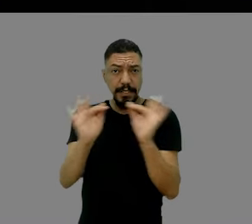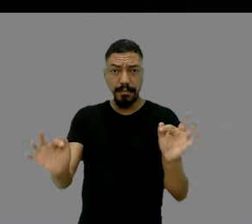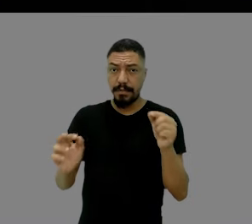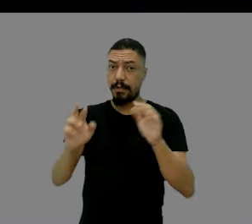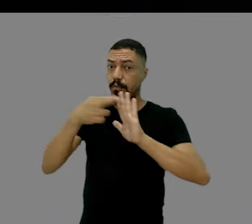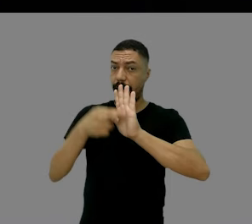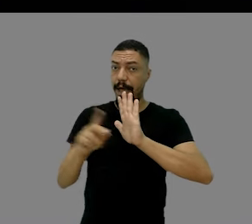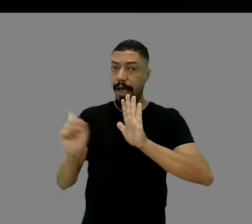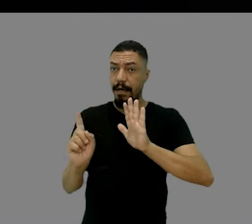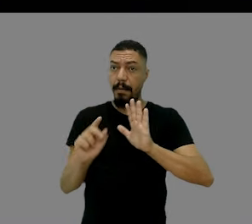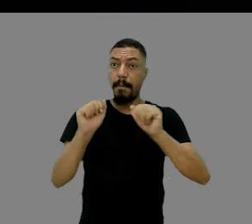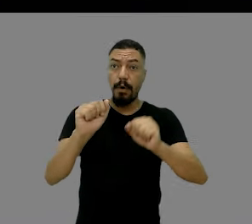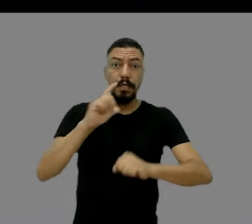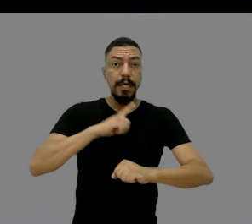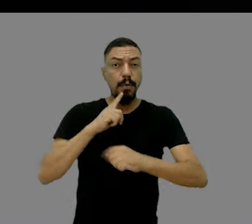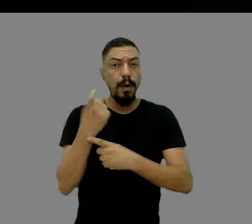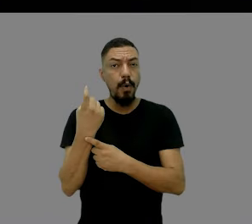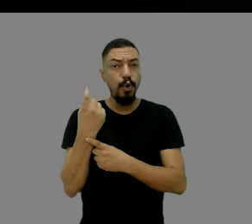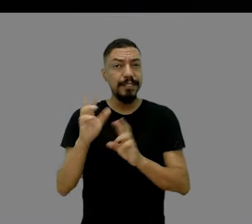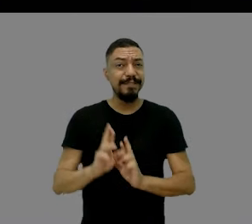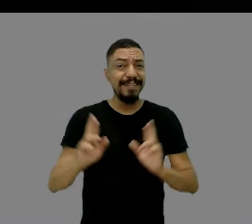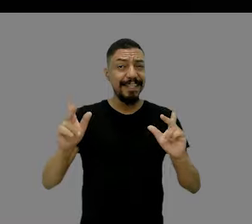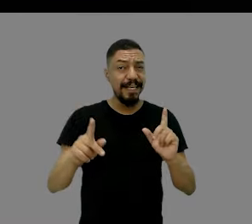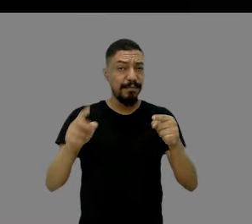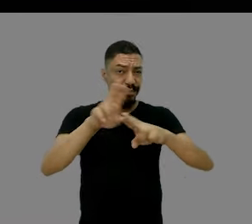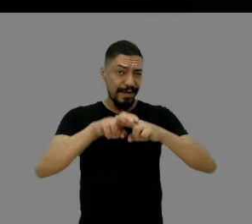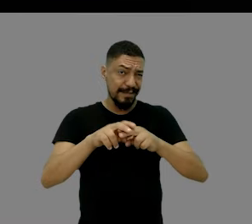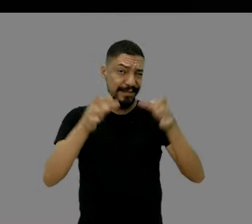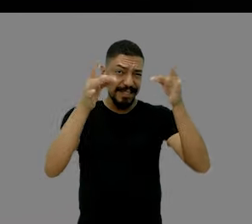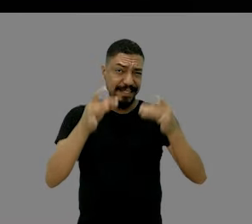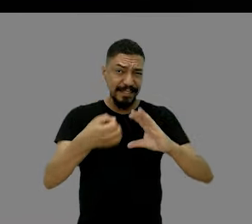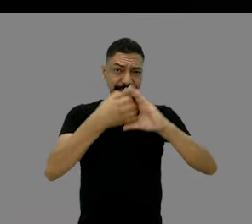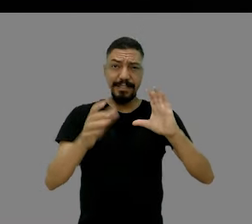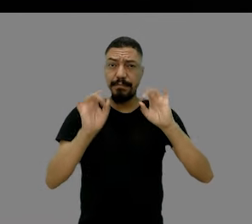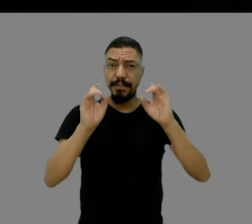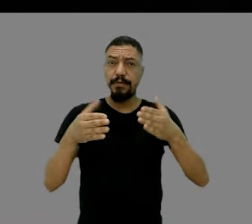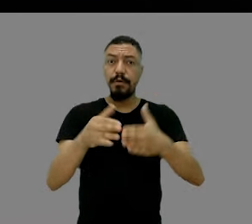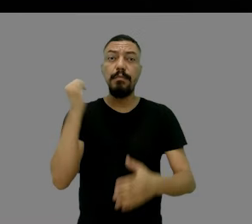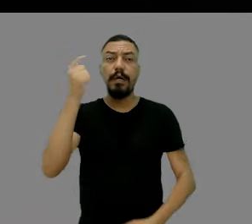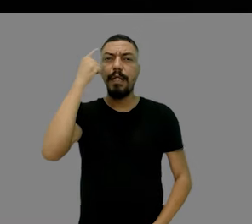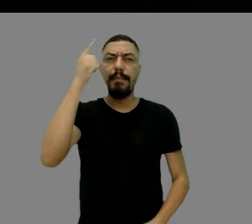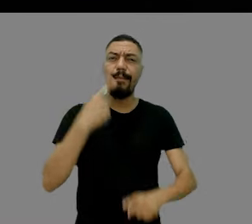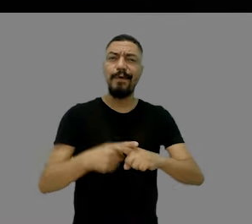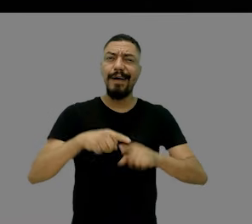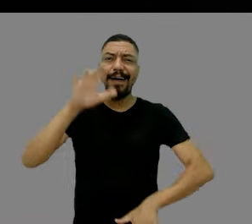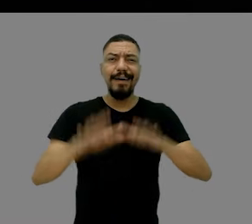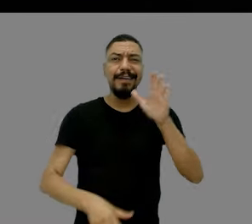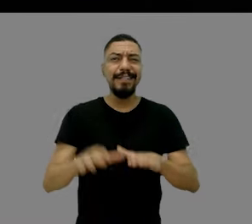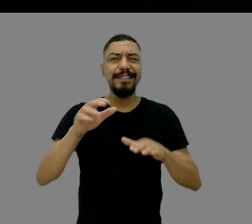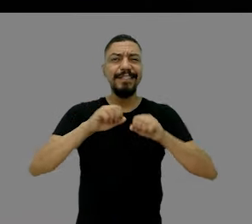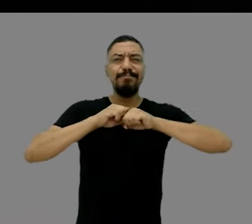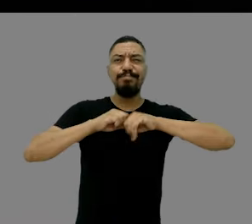acho que é importante só registrar, porque às vezes a gente multiplica a informação, né, repassa, olha, pode, mas é o seu projeto, é a sua experiência